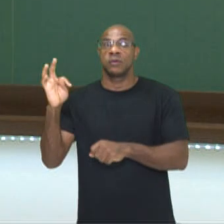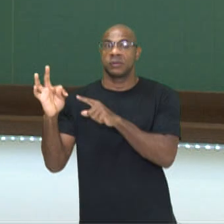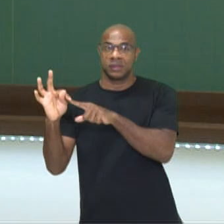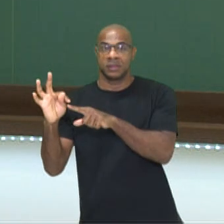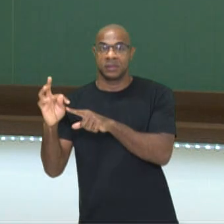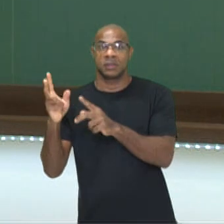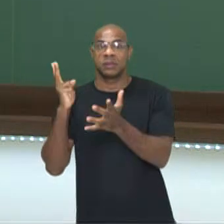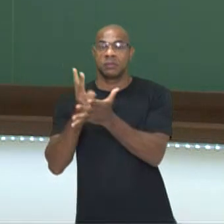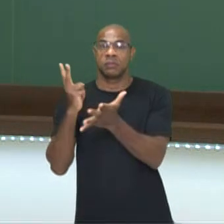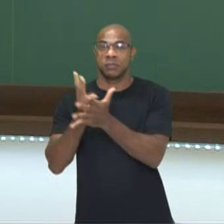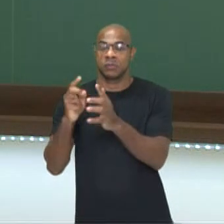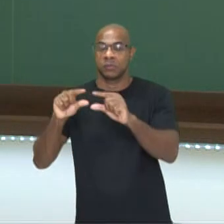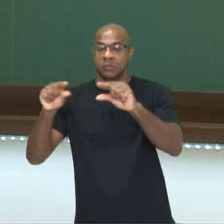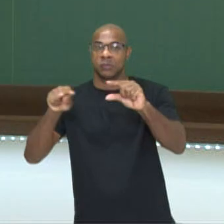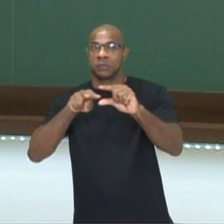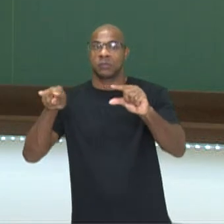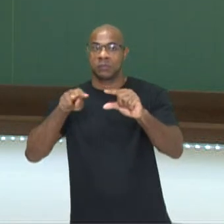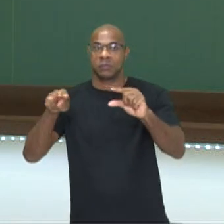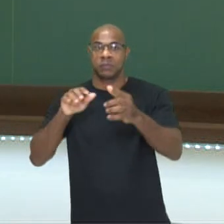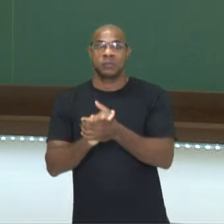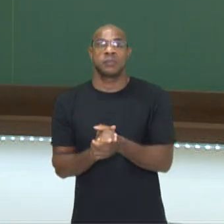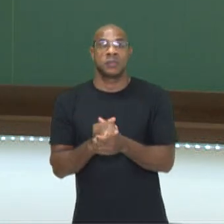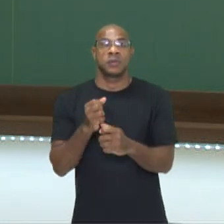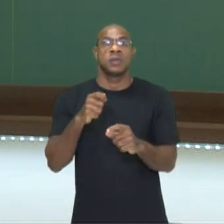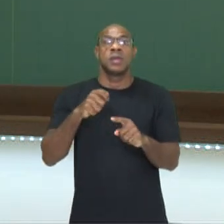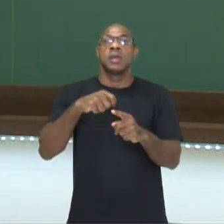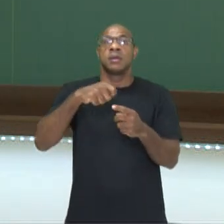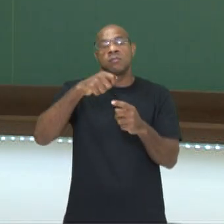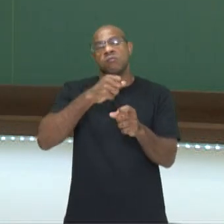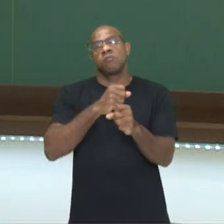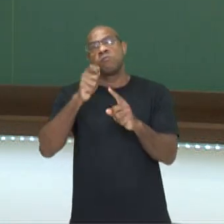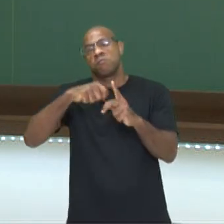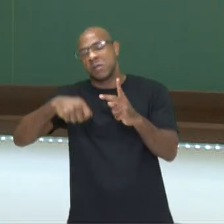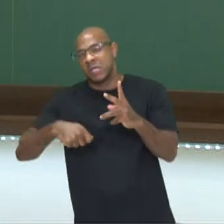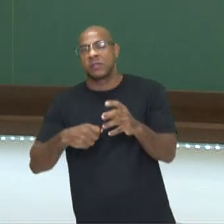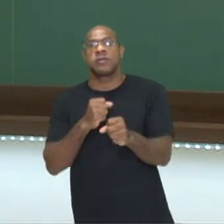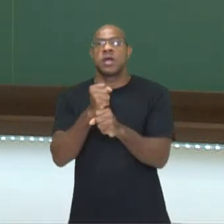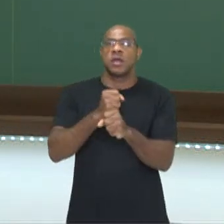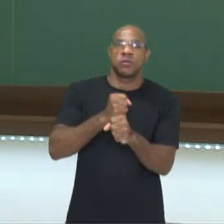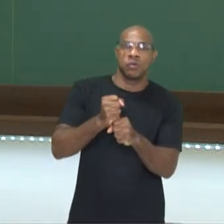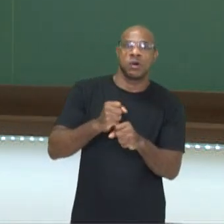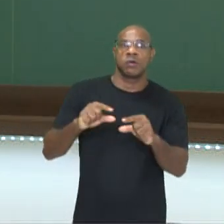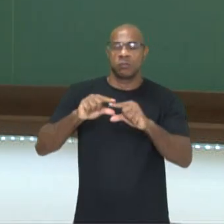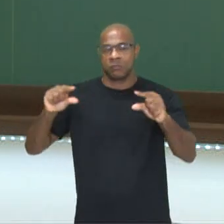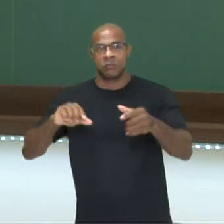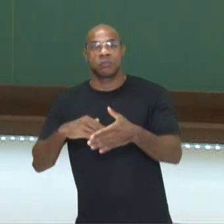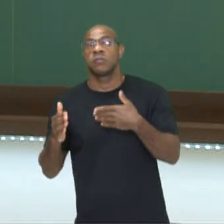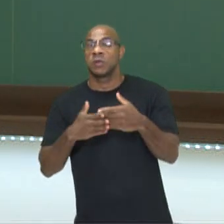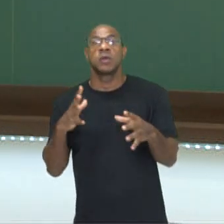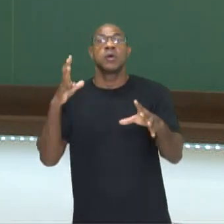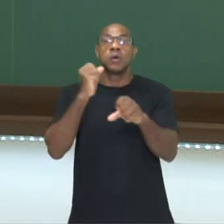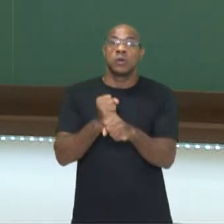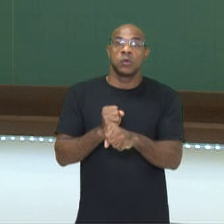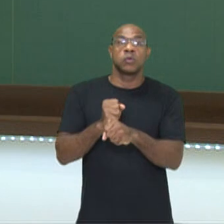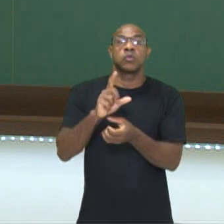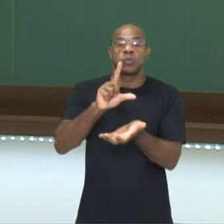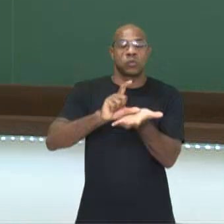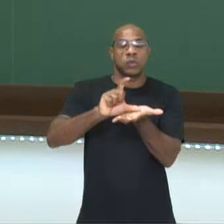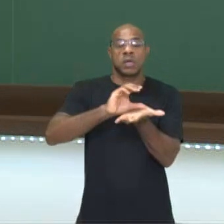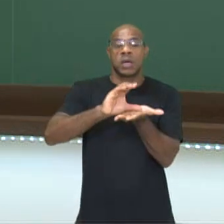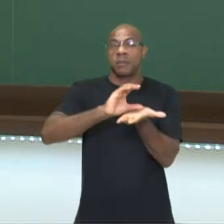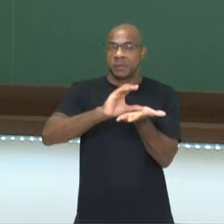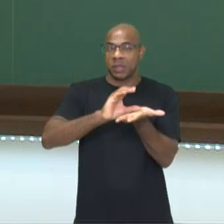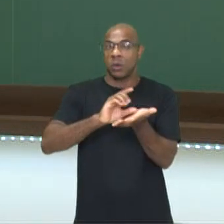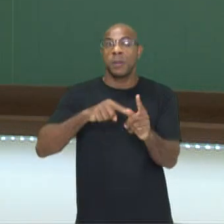mensal, tempo em meses. Taxa anual, tempo em anos. Certo? E o montante é o total do capital mais